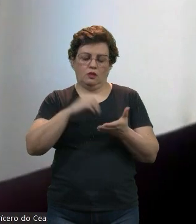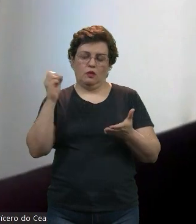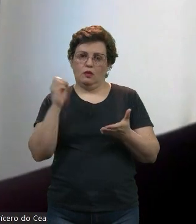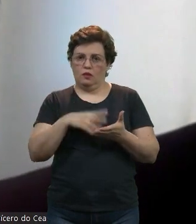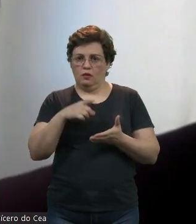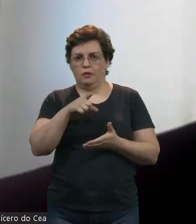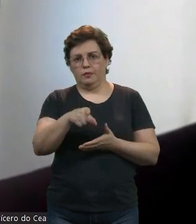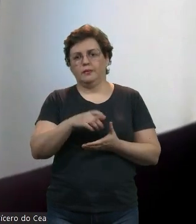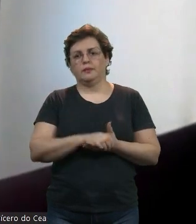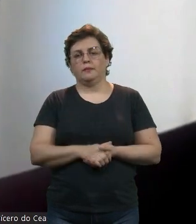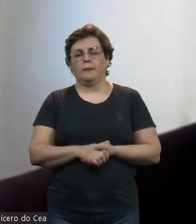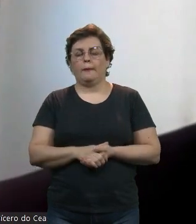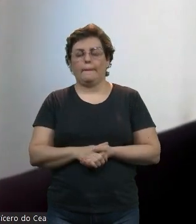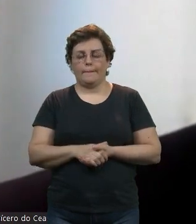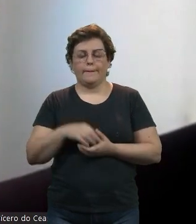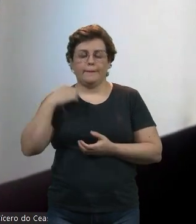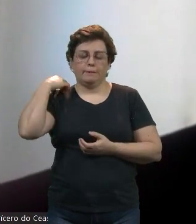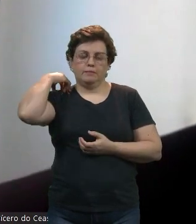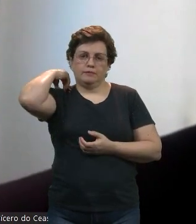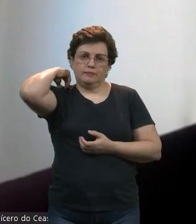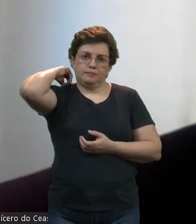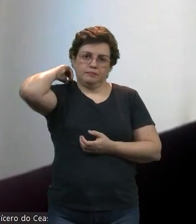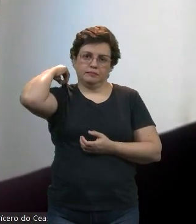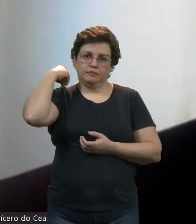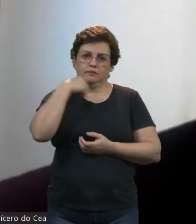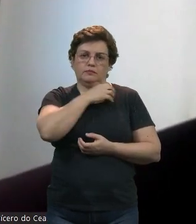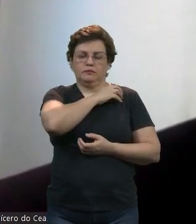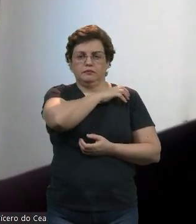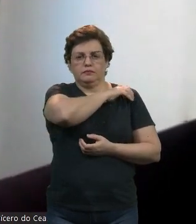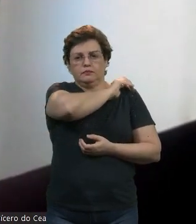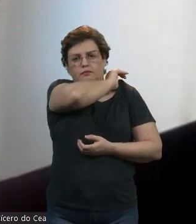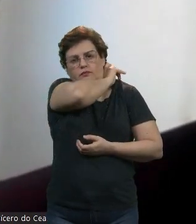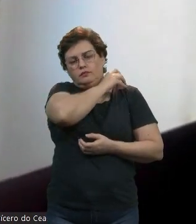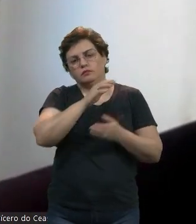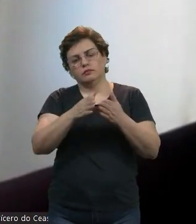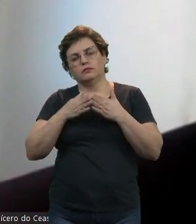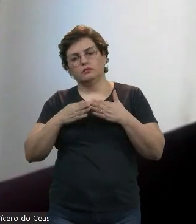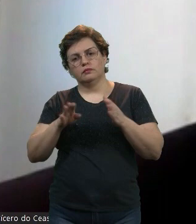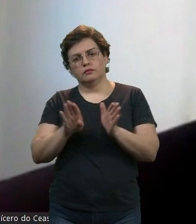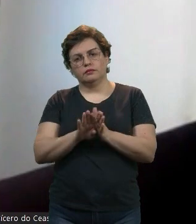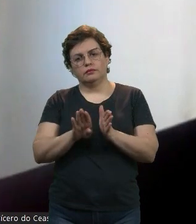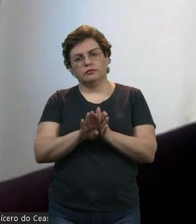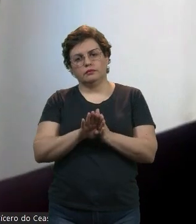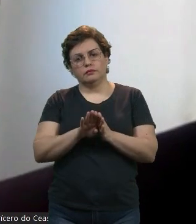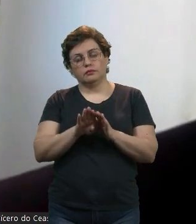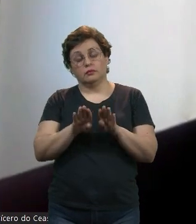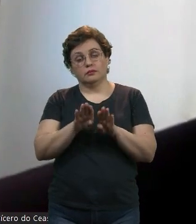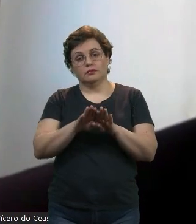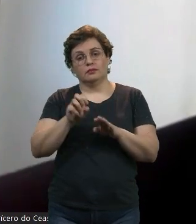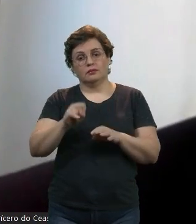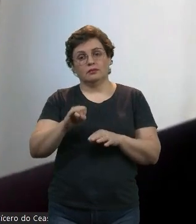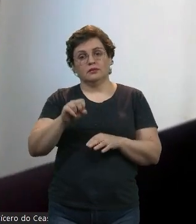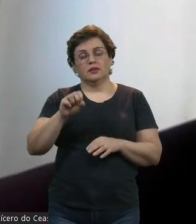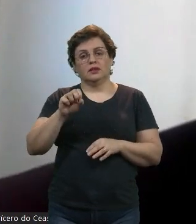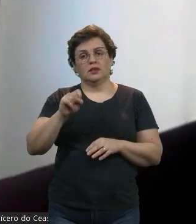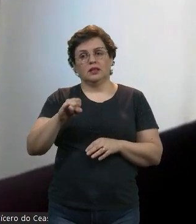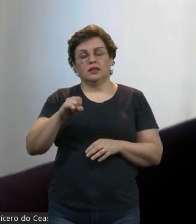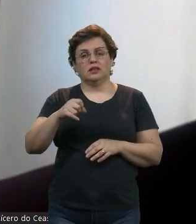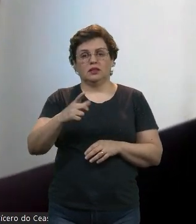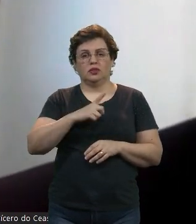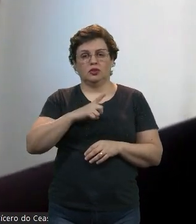já dispõem de cópia dos mesmos. E solicito também que, se haver segunda discussão, que